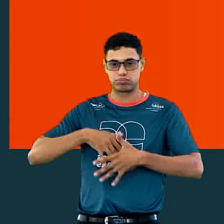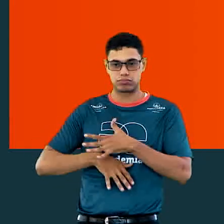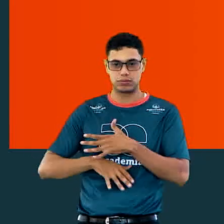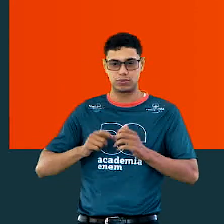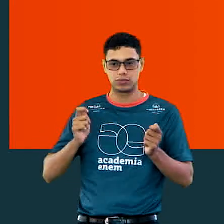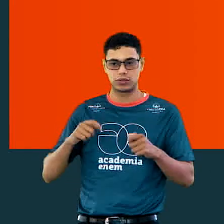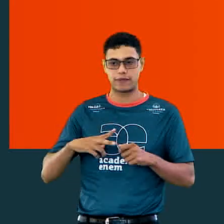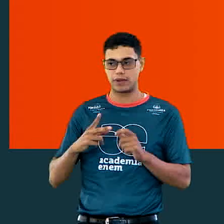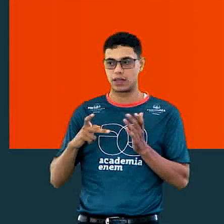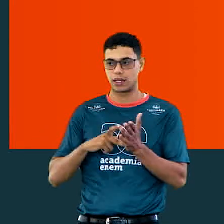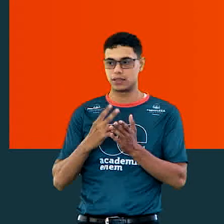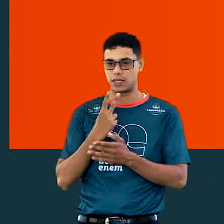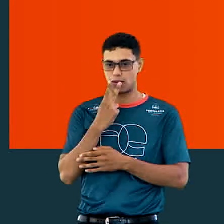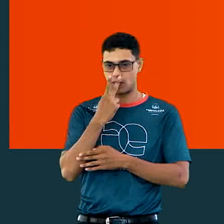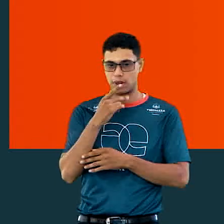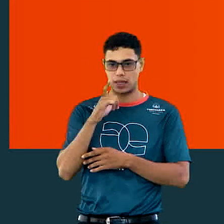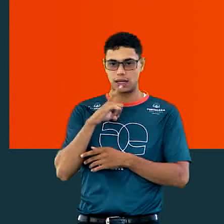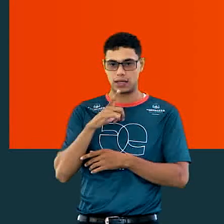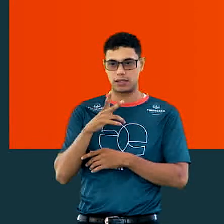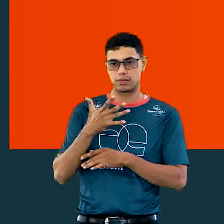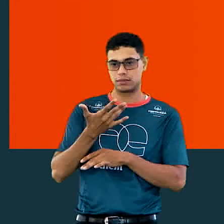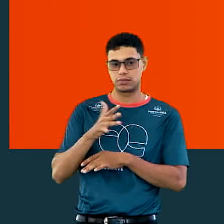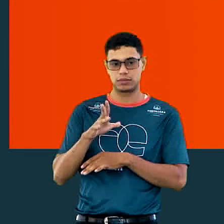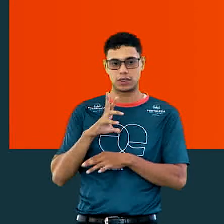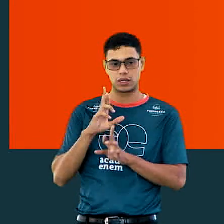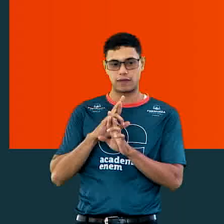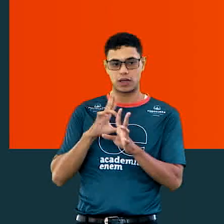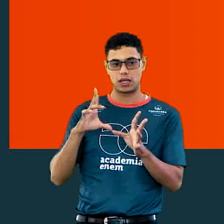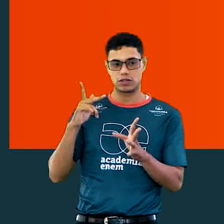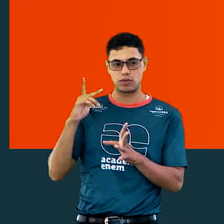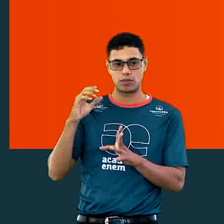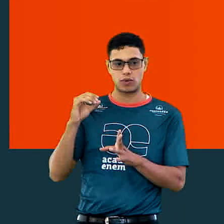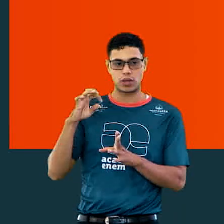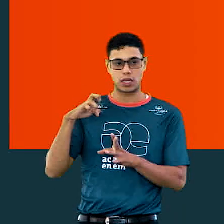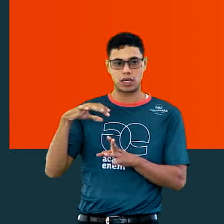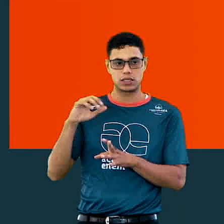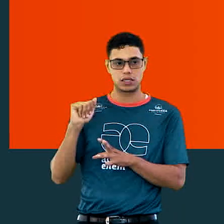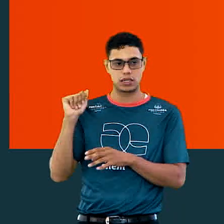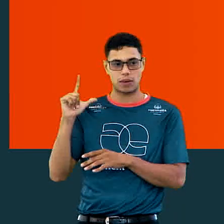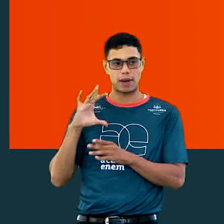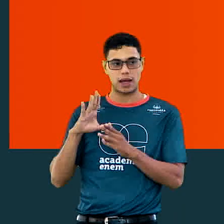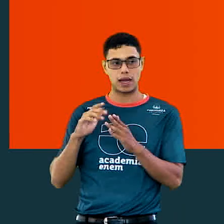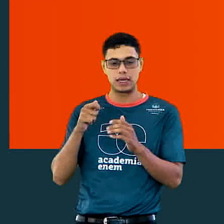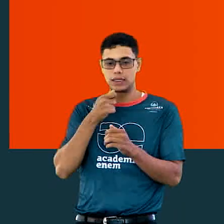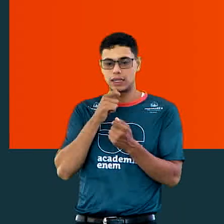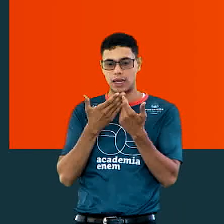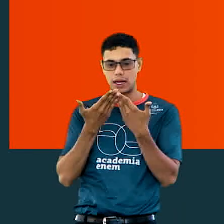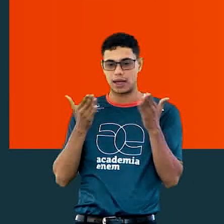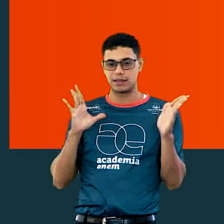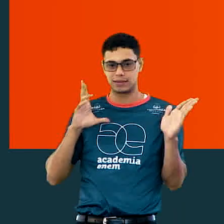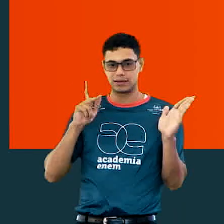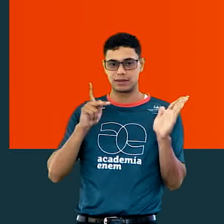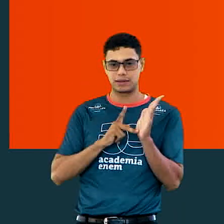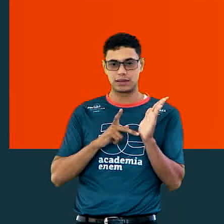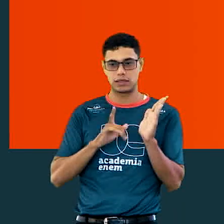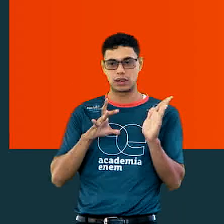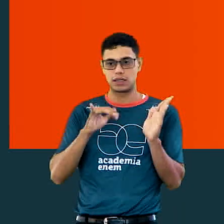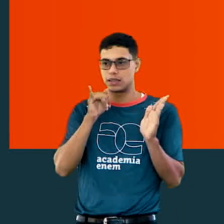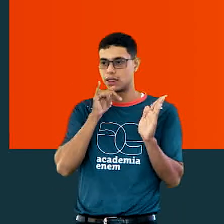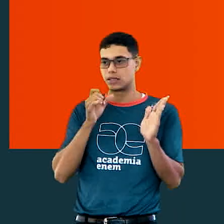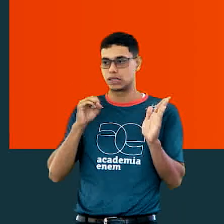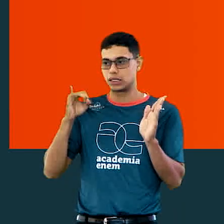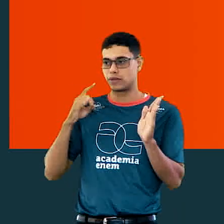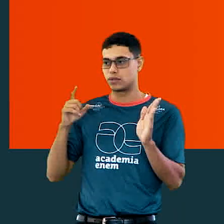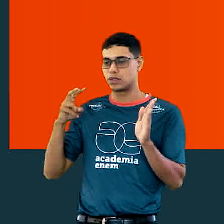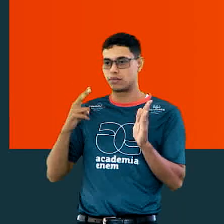A tomada está lá com uma diferença de potencial, mas ainda está aberto. Mas, se Deus o livre e